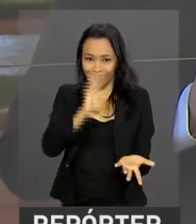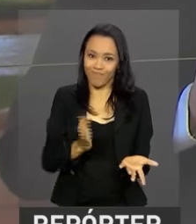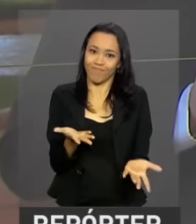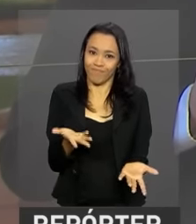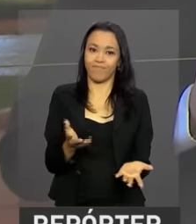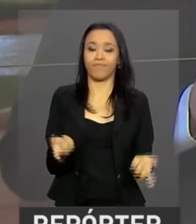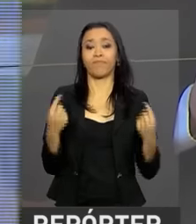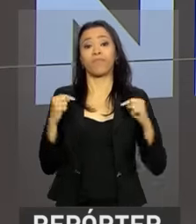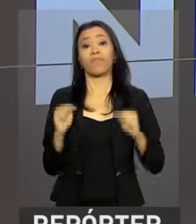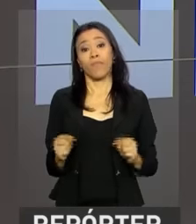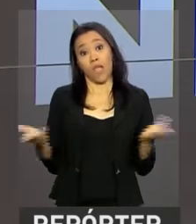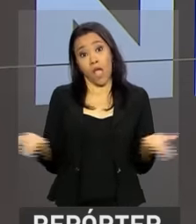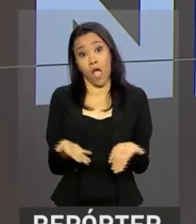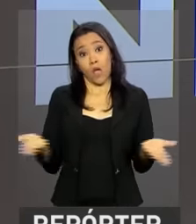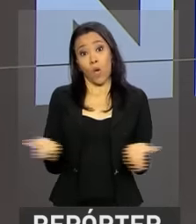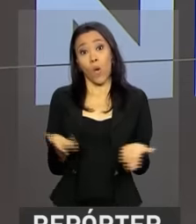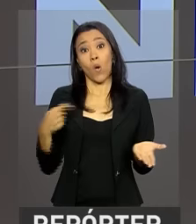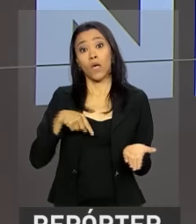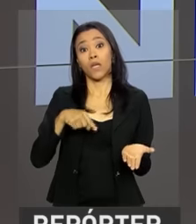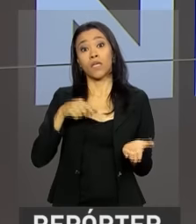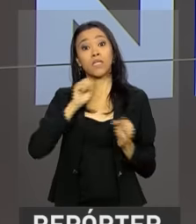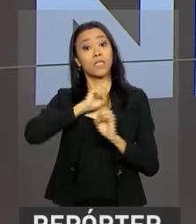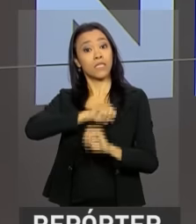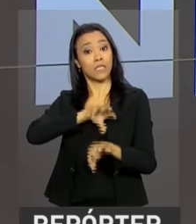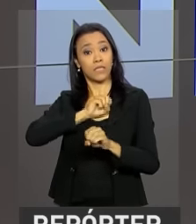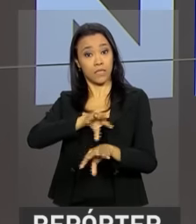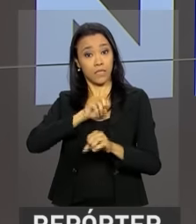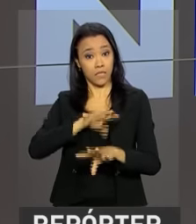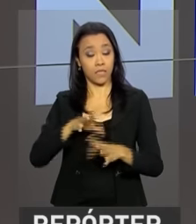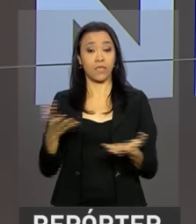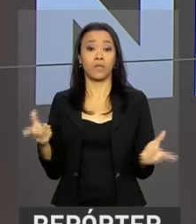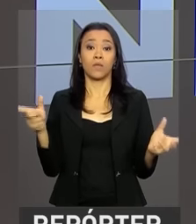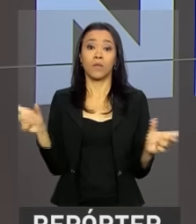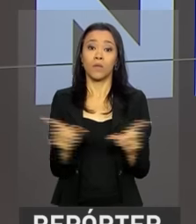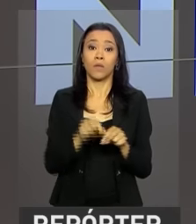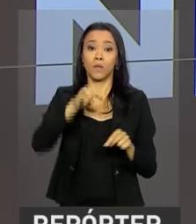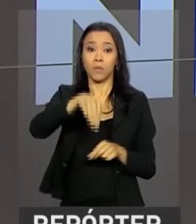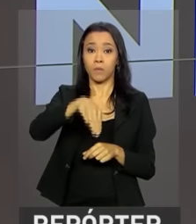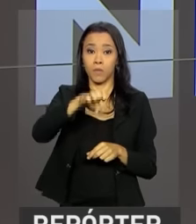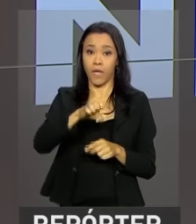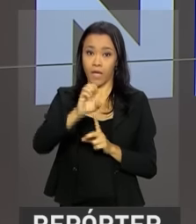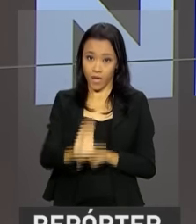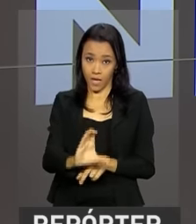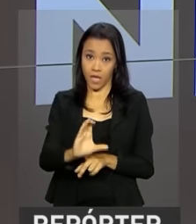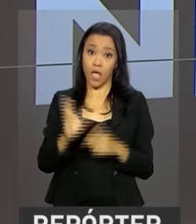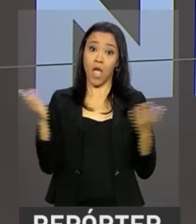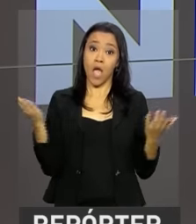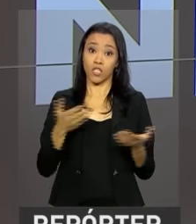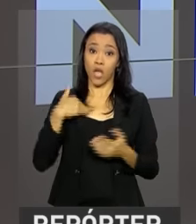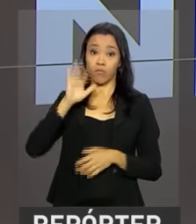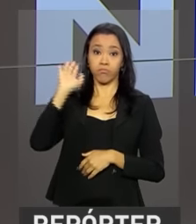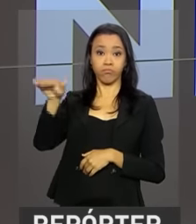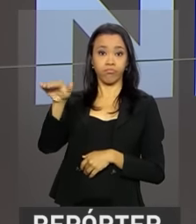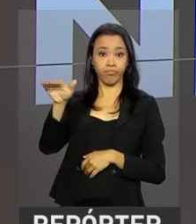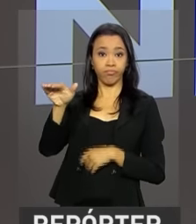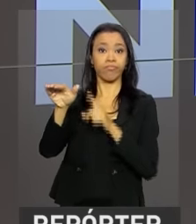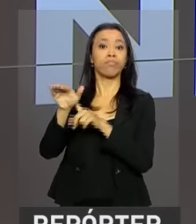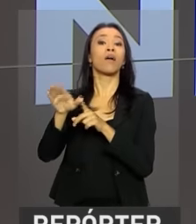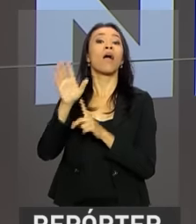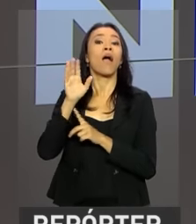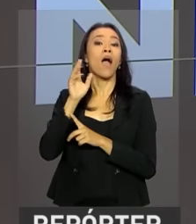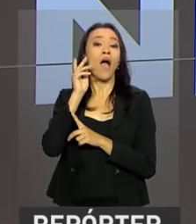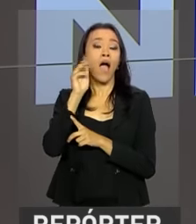né e agora vamos falar de educação isso porque o Ministério da Educação da educação acionou a Advocacia Geral da